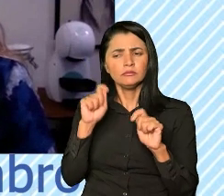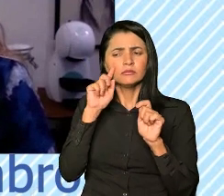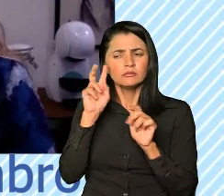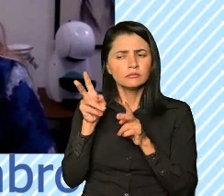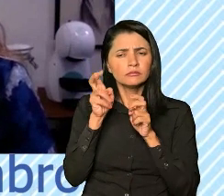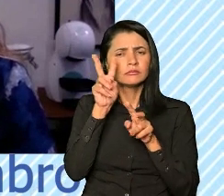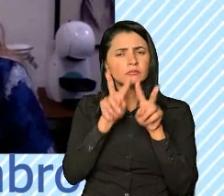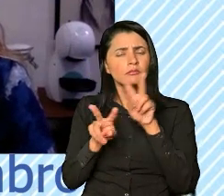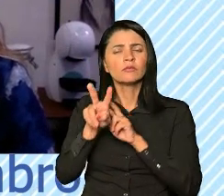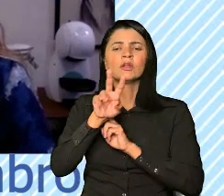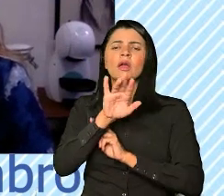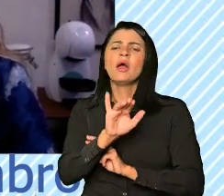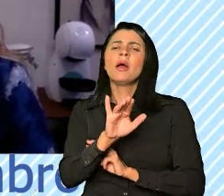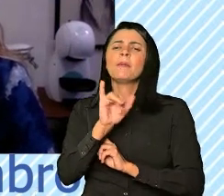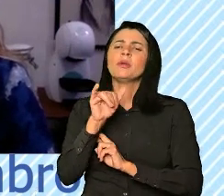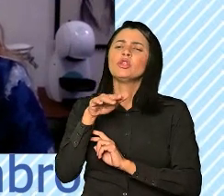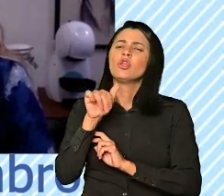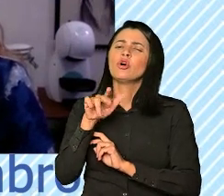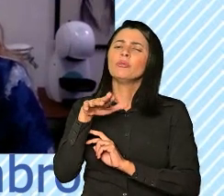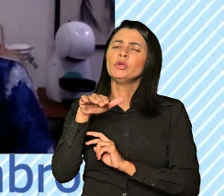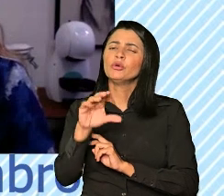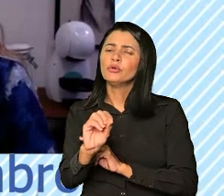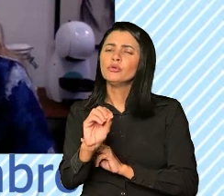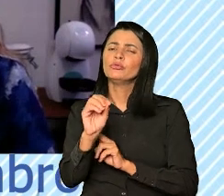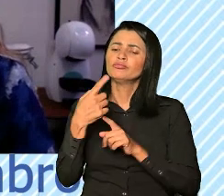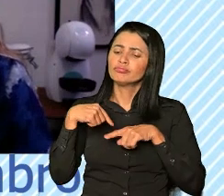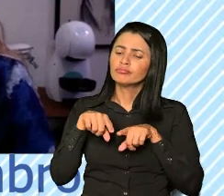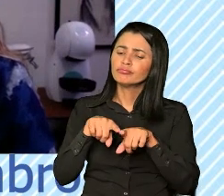um binômio simultâneo